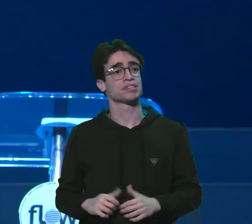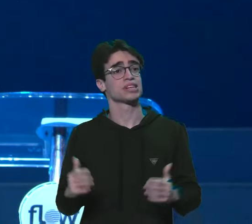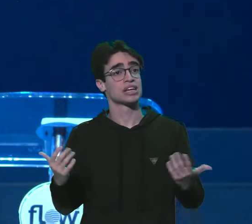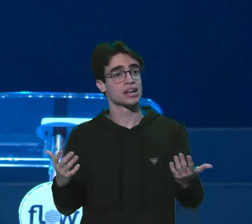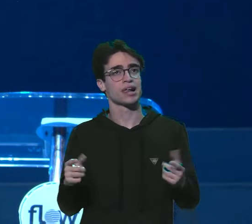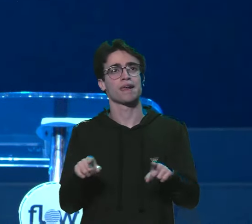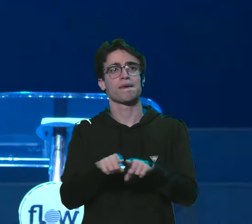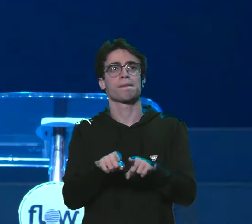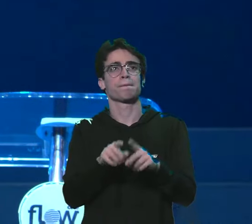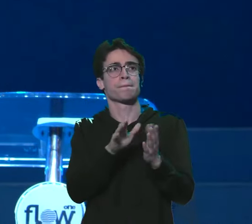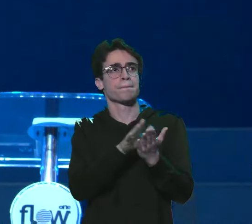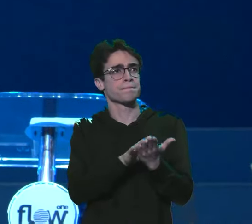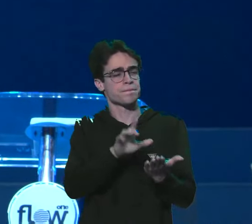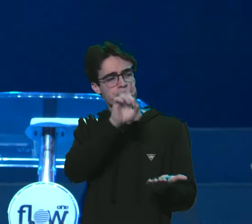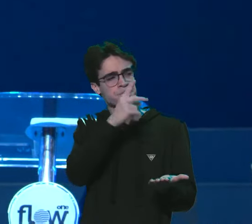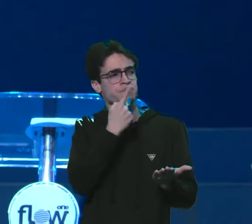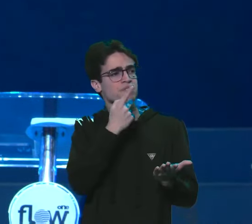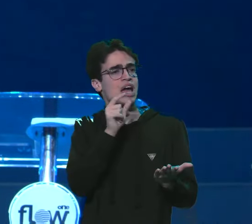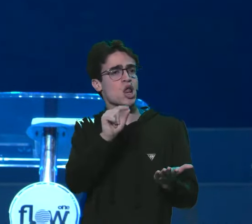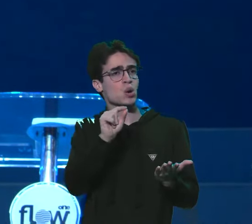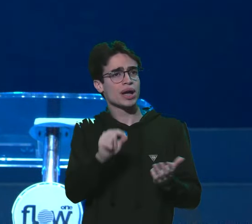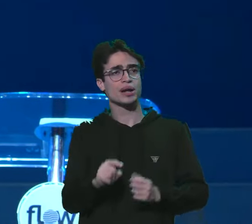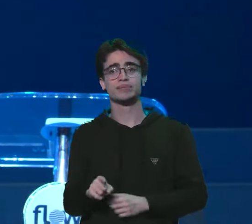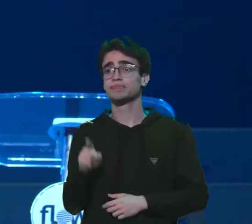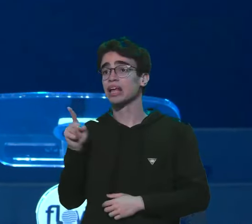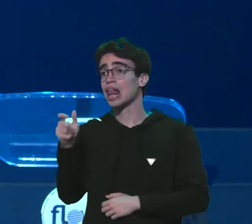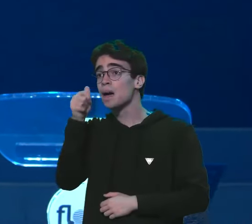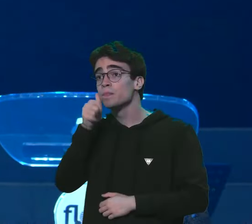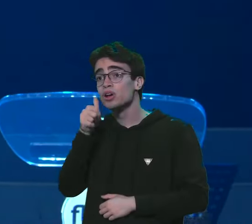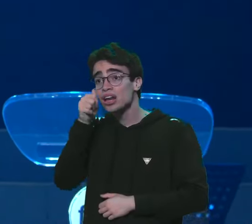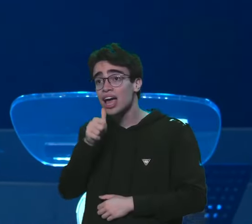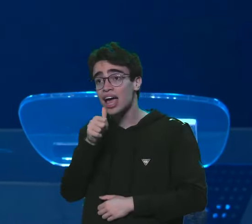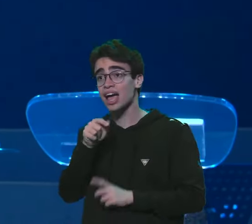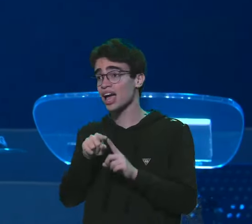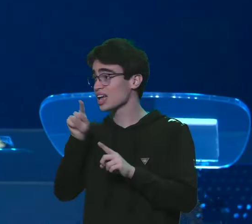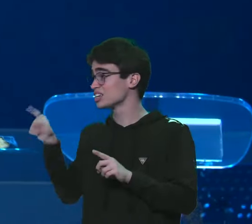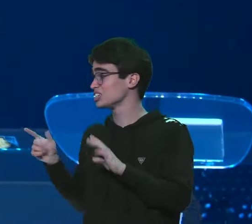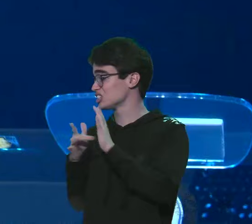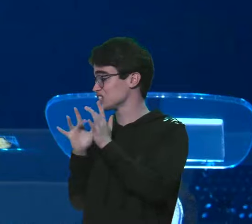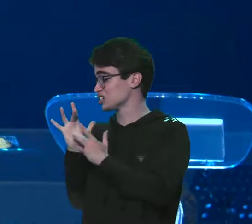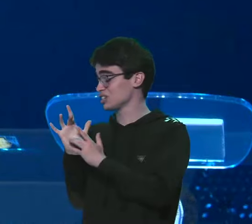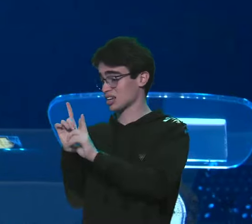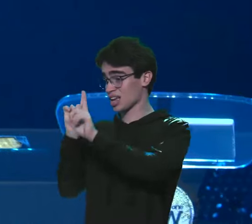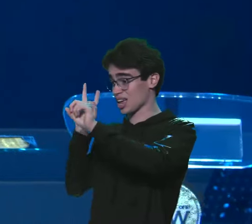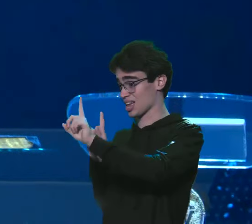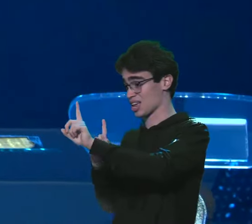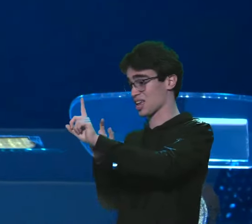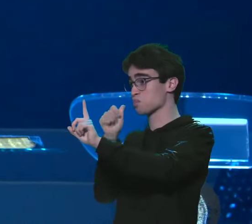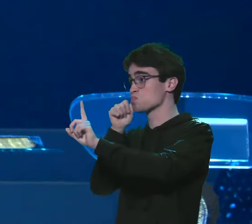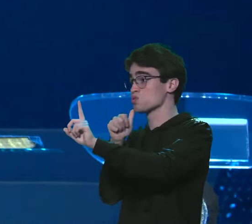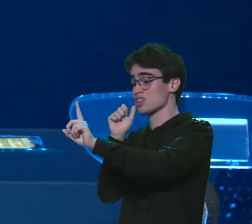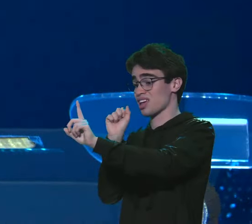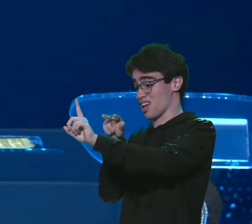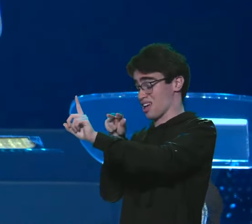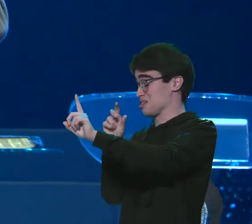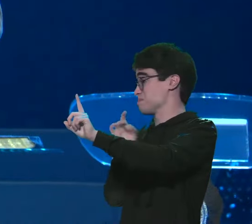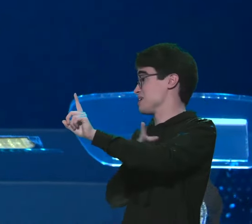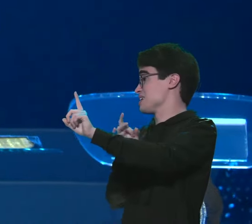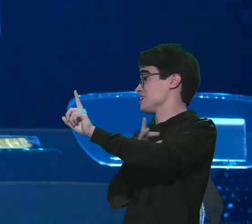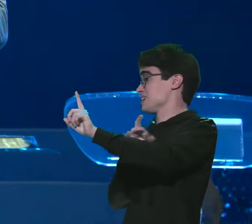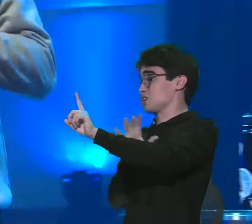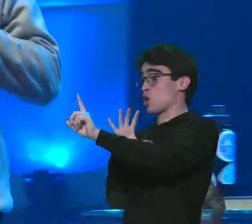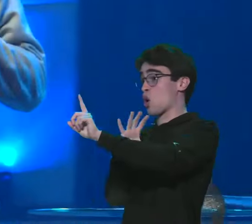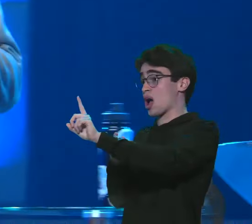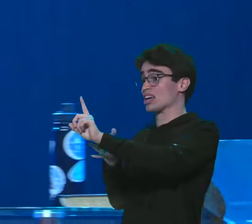Mas a Bíblia diz que a mulher estava com medo de Jesus. Ela não tinha coragem de olhar para Jesus.